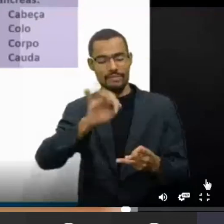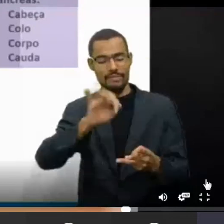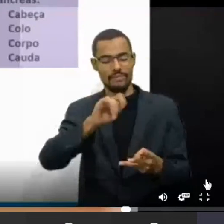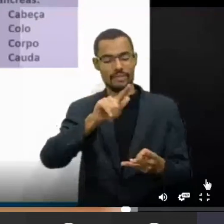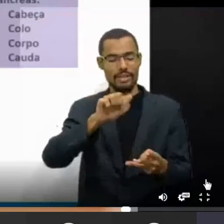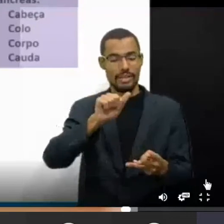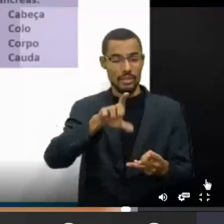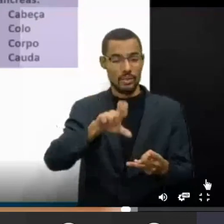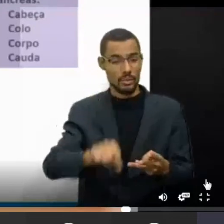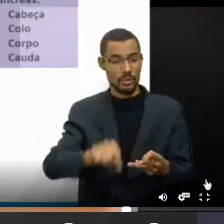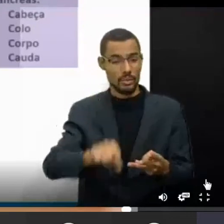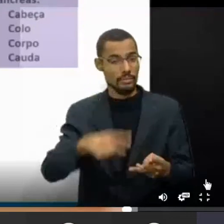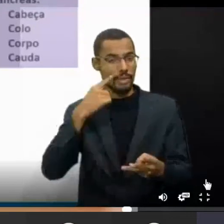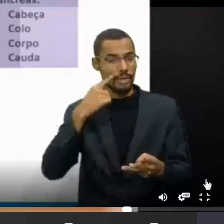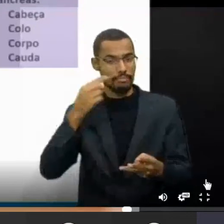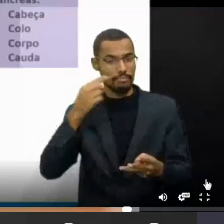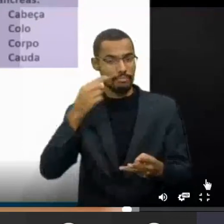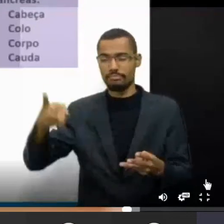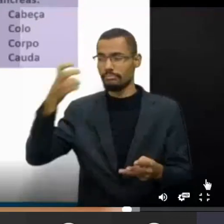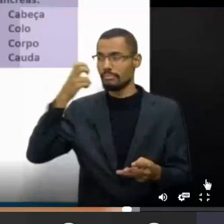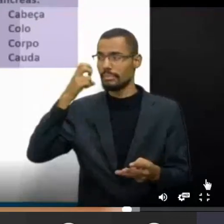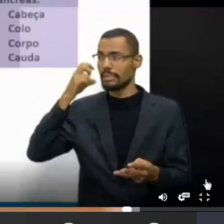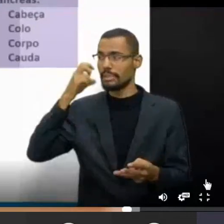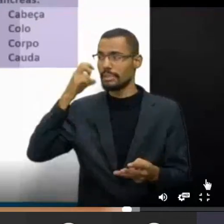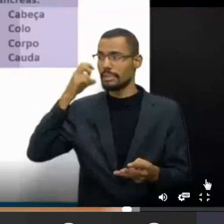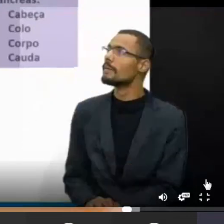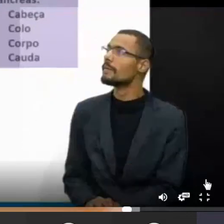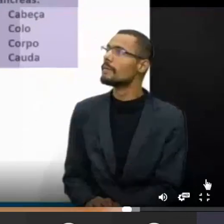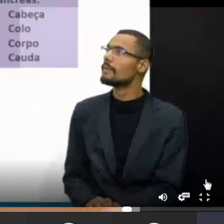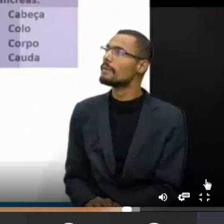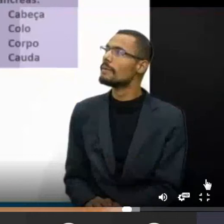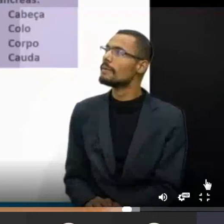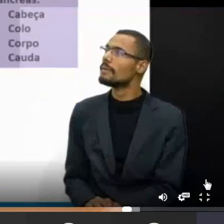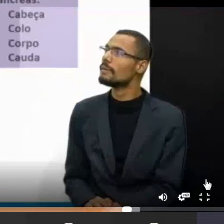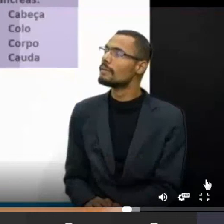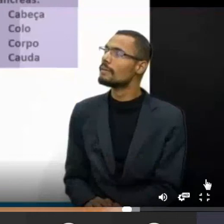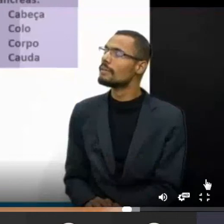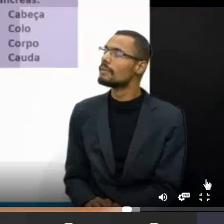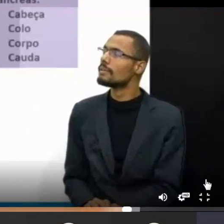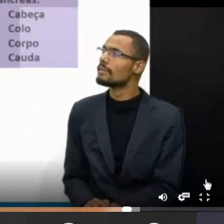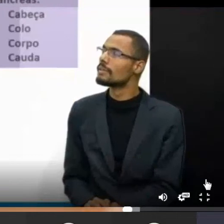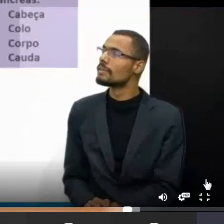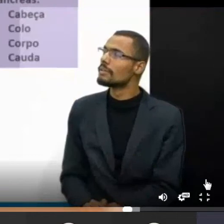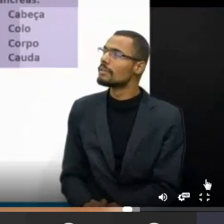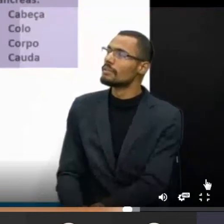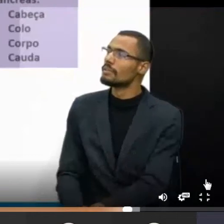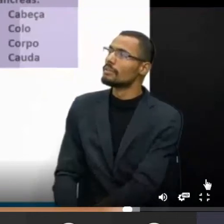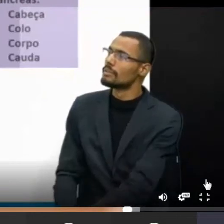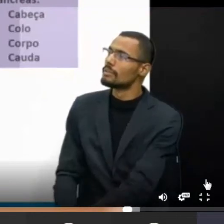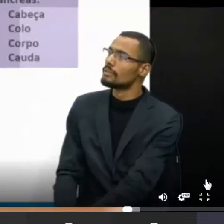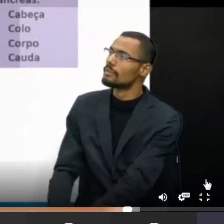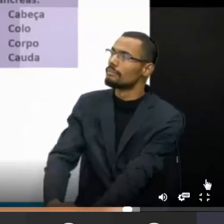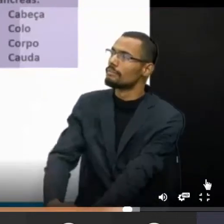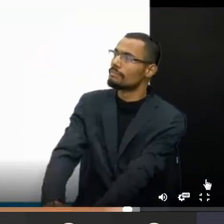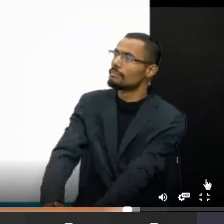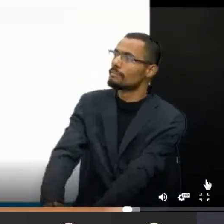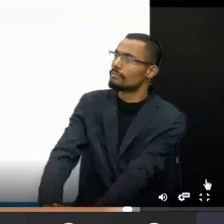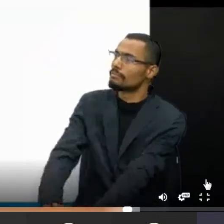tenho, olha aqui o intestino delgado, porção do duodeno.